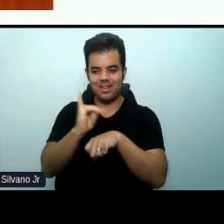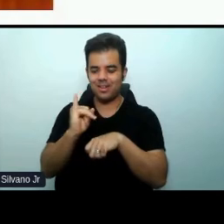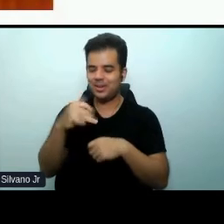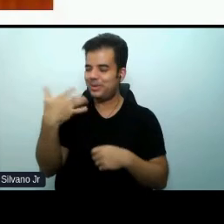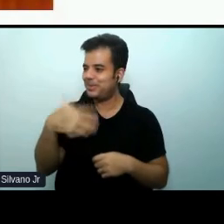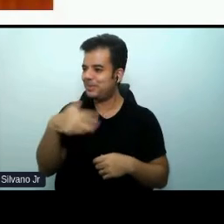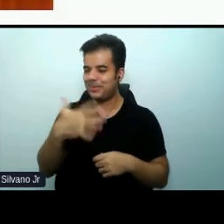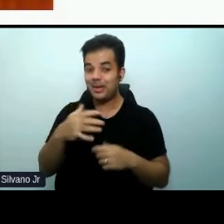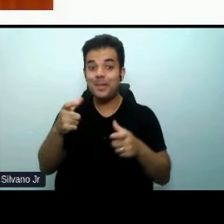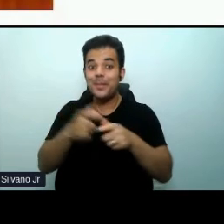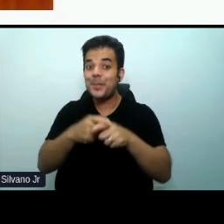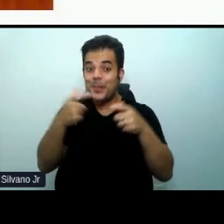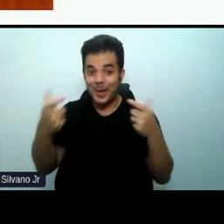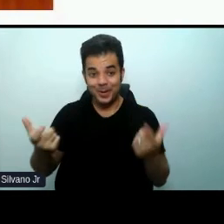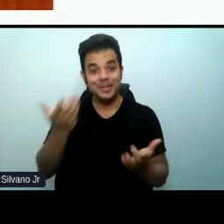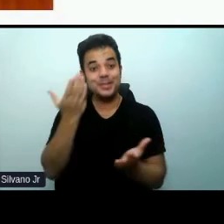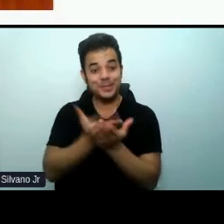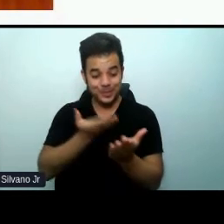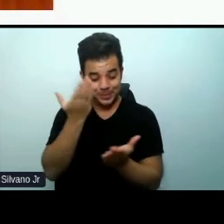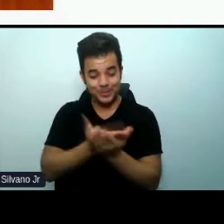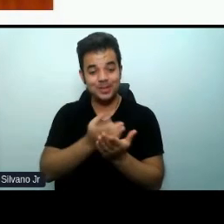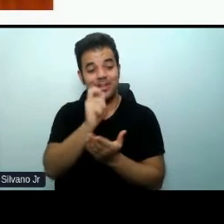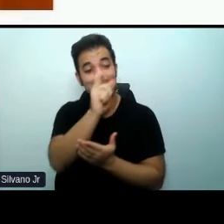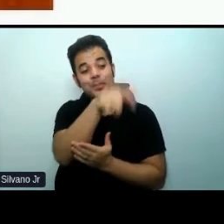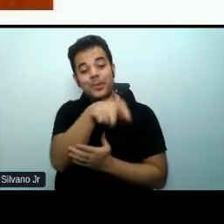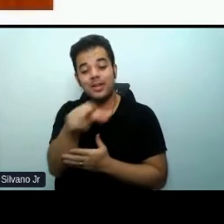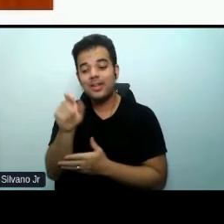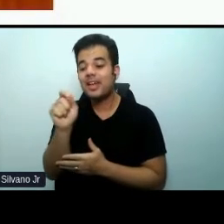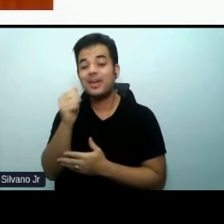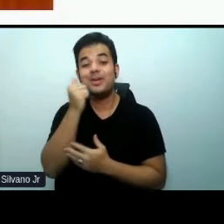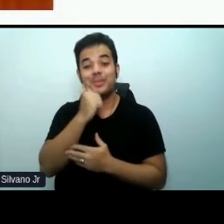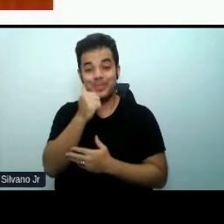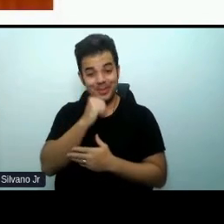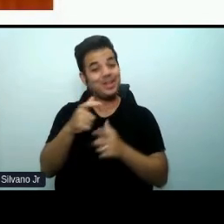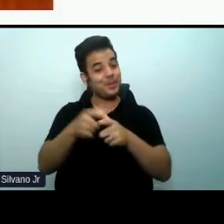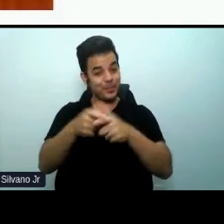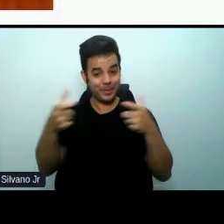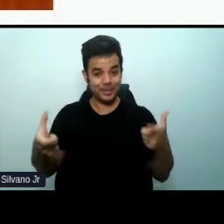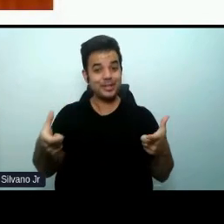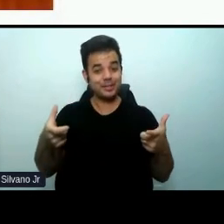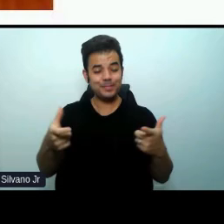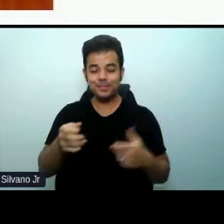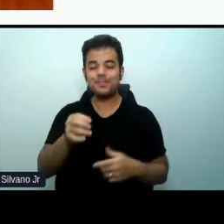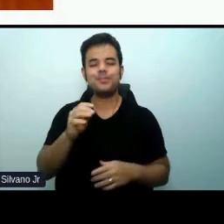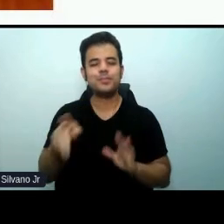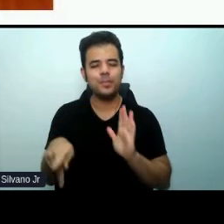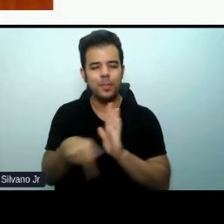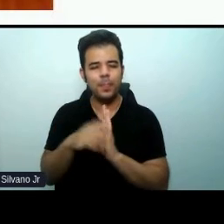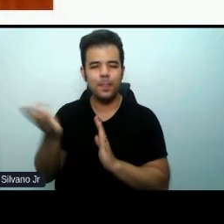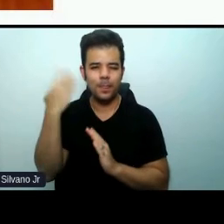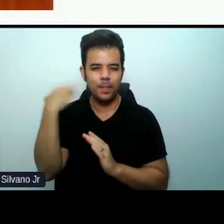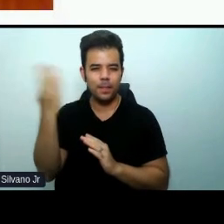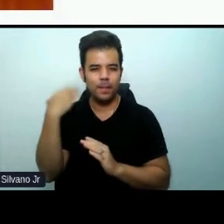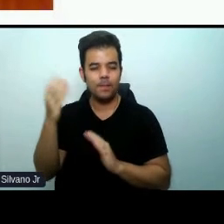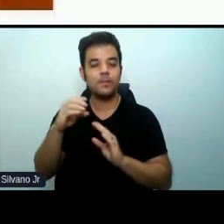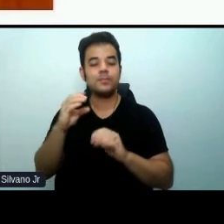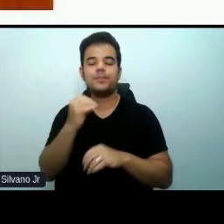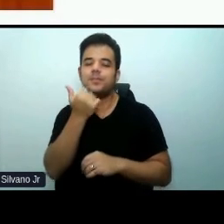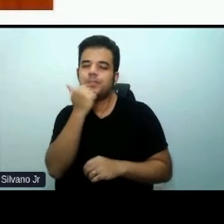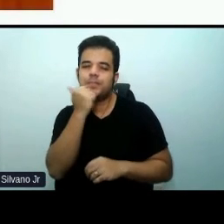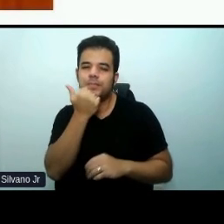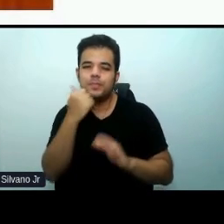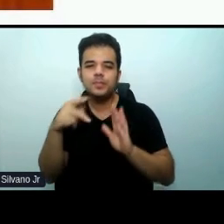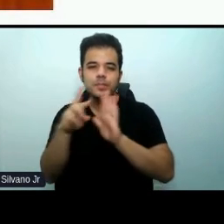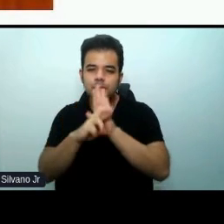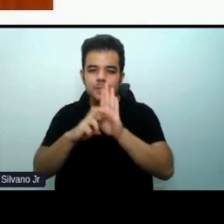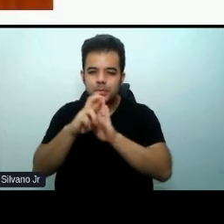maioria dos estudantes eram mulheres. Um exemplo que a gente tem é a primeira turma de ciências de computação